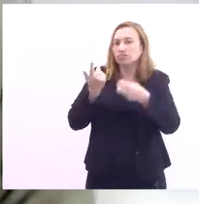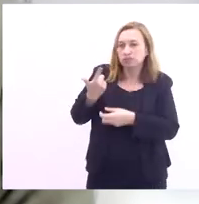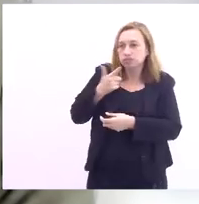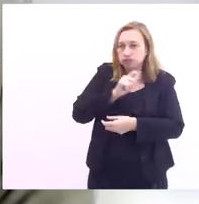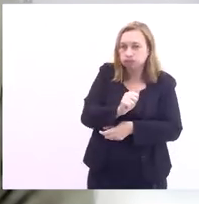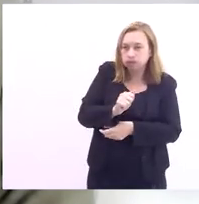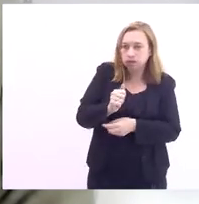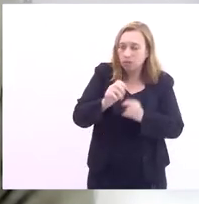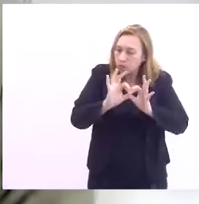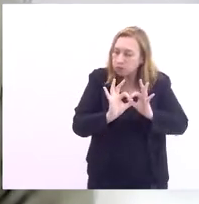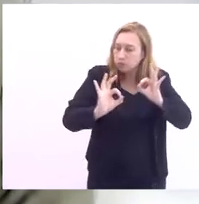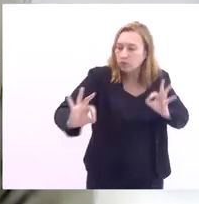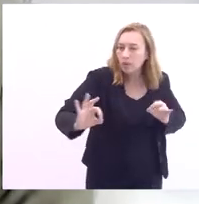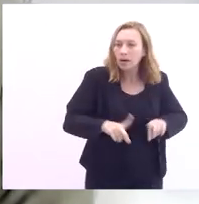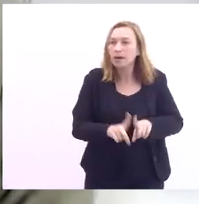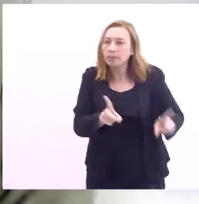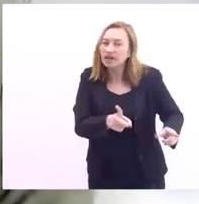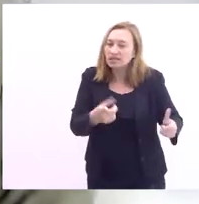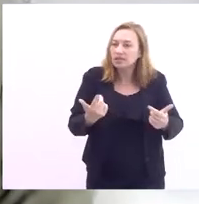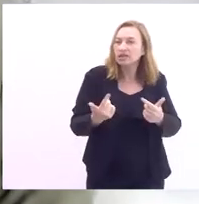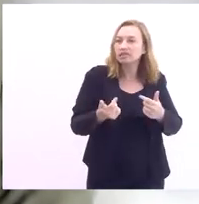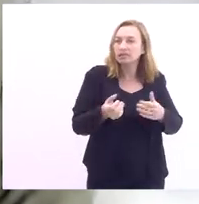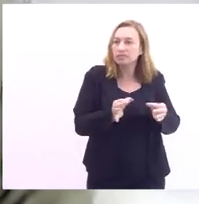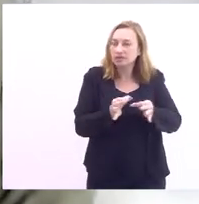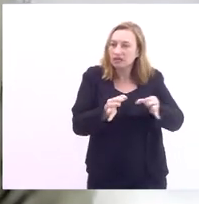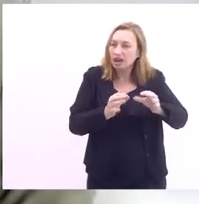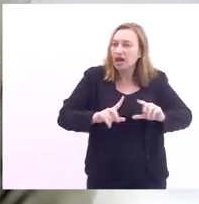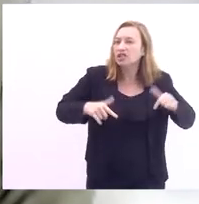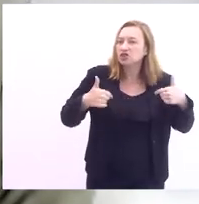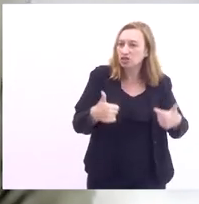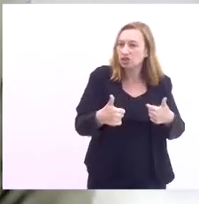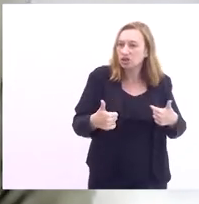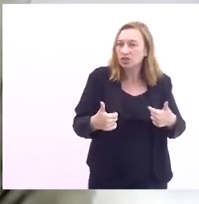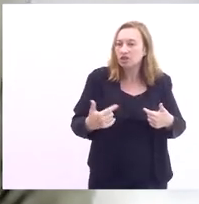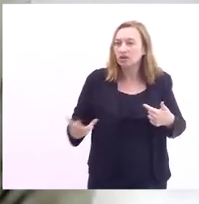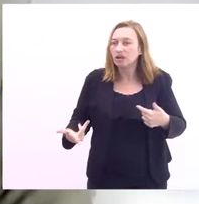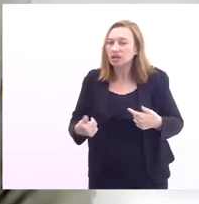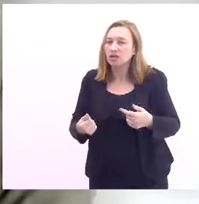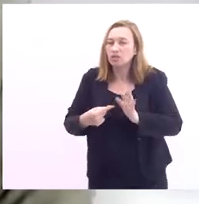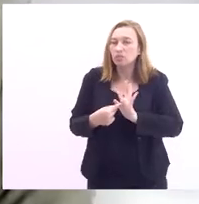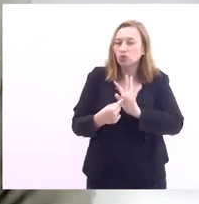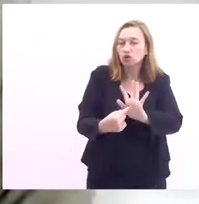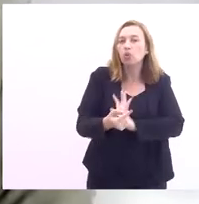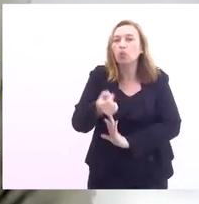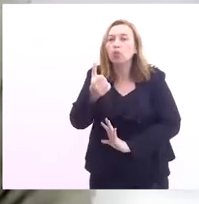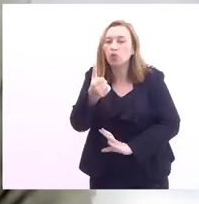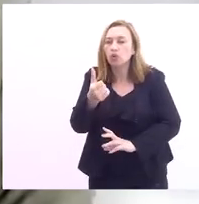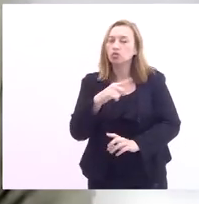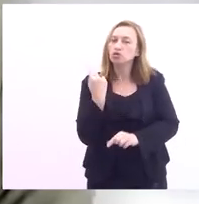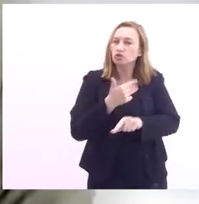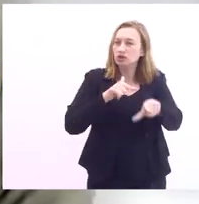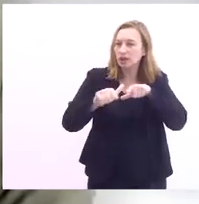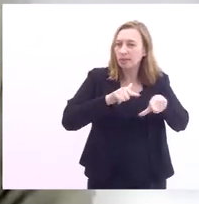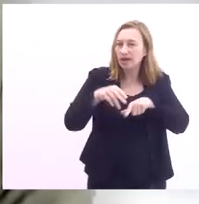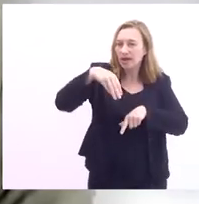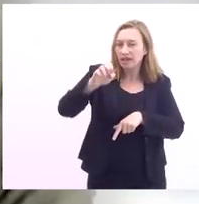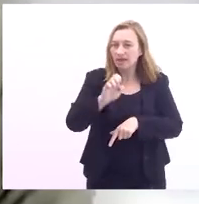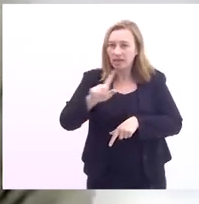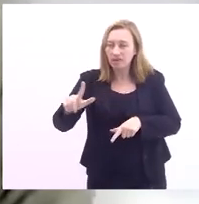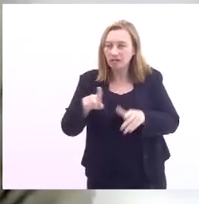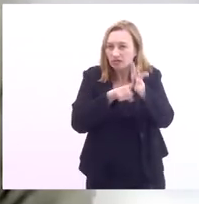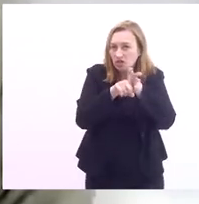mesmo que à distância, mas a gente tem feito bastante ações, e eu vou demonstrar um pouco aqui do trabalho da ANEEL na